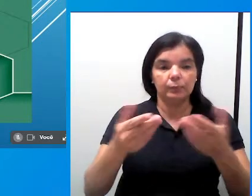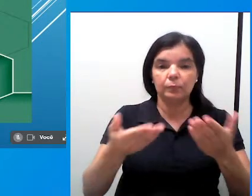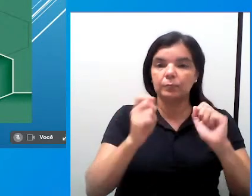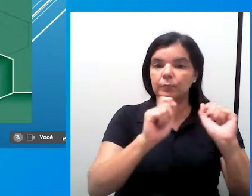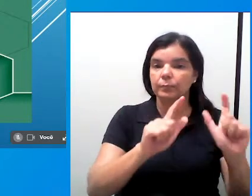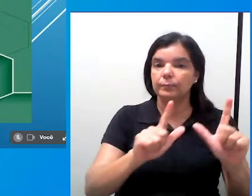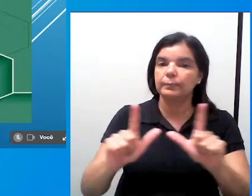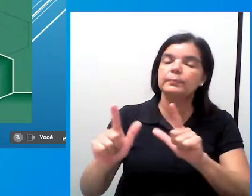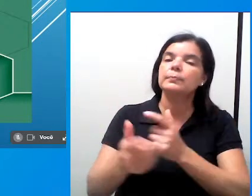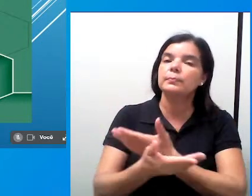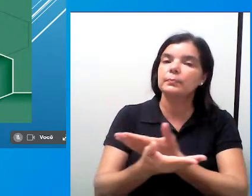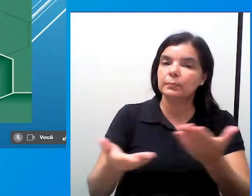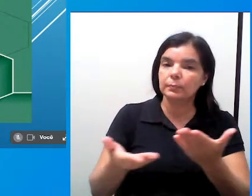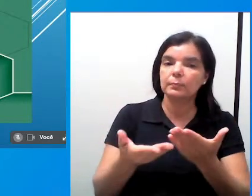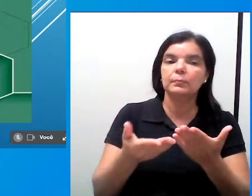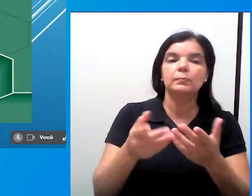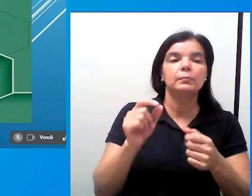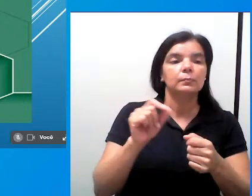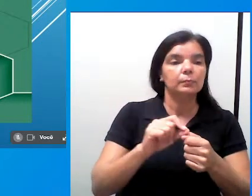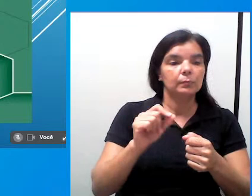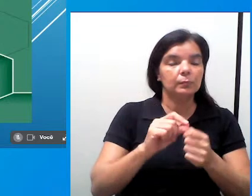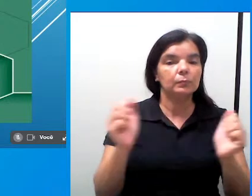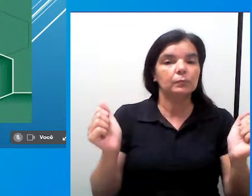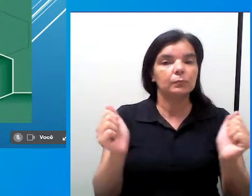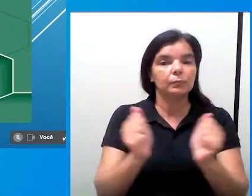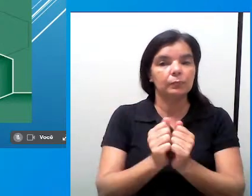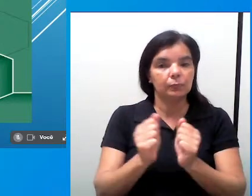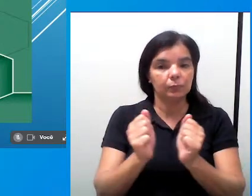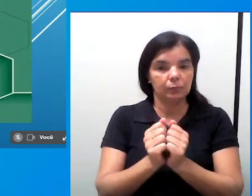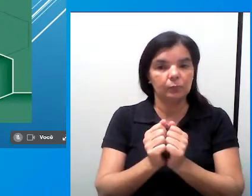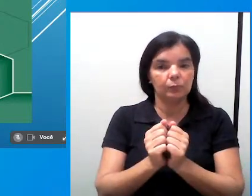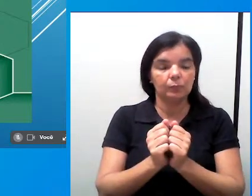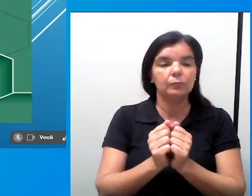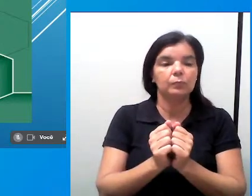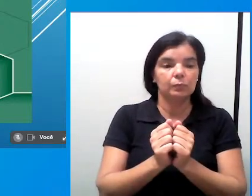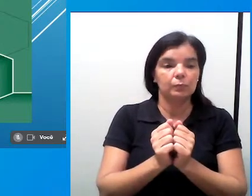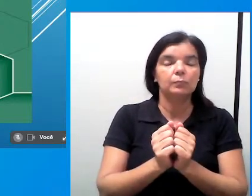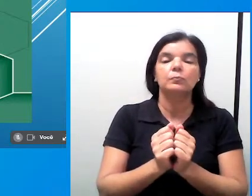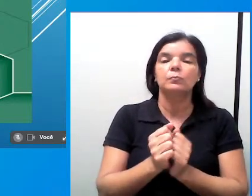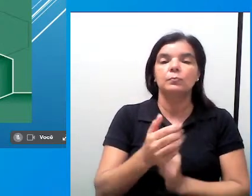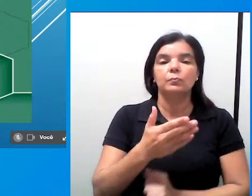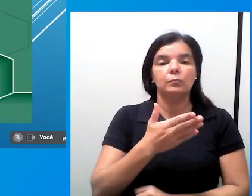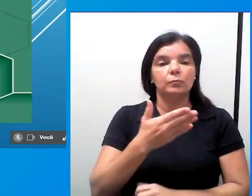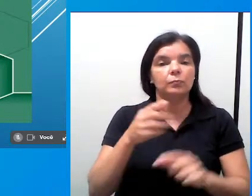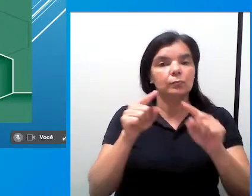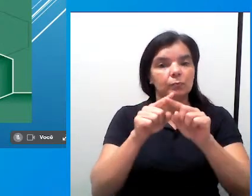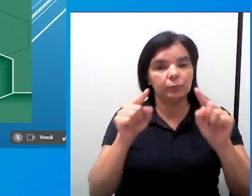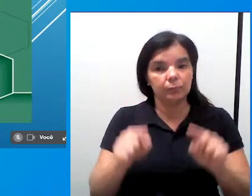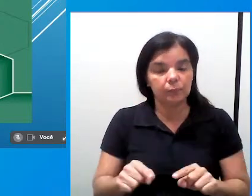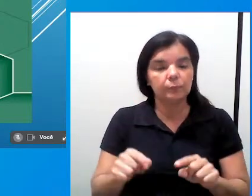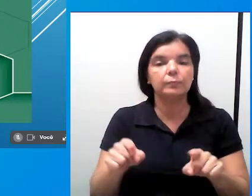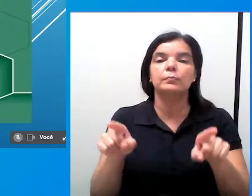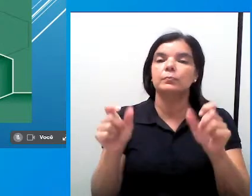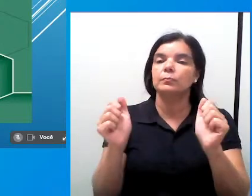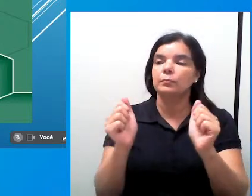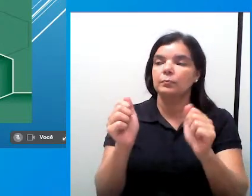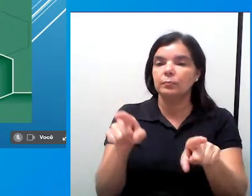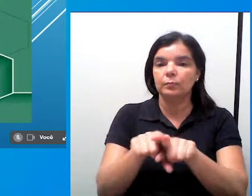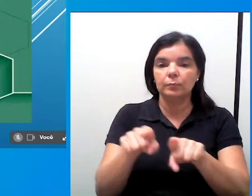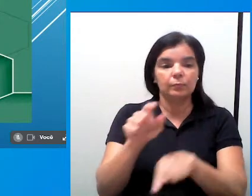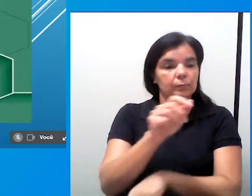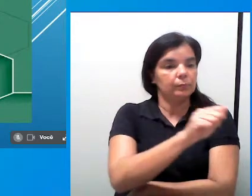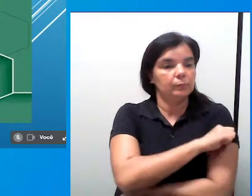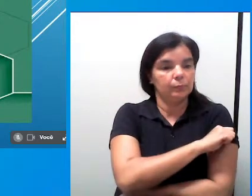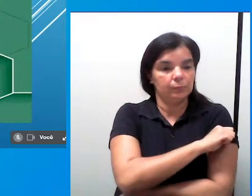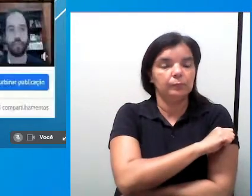agora para vocês foi produzido junto com o corpo docente, meus colegas aqui e os alunos que passaram por